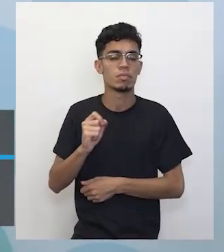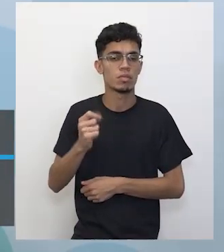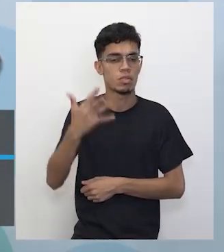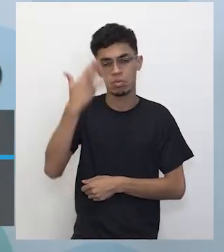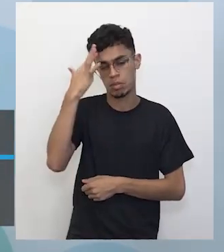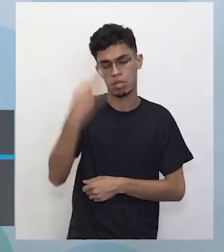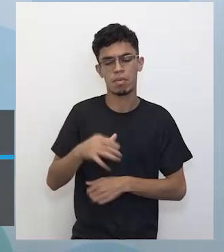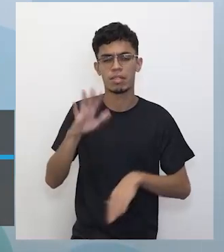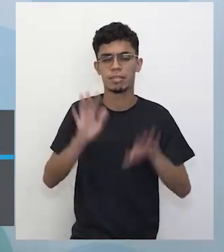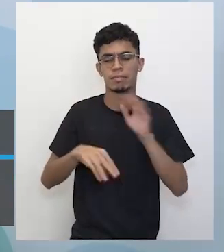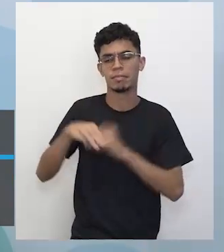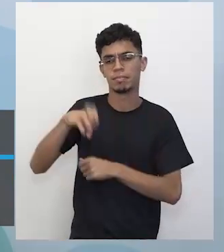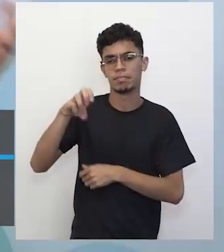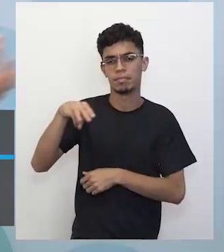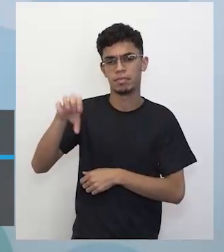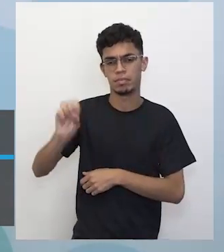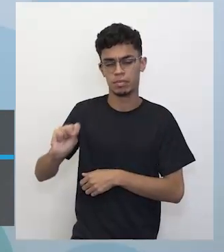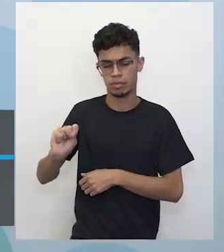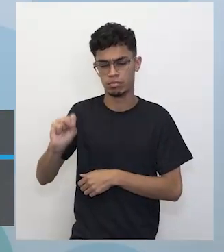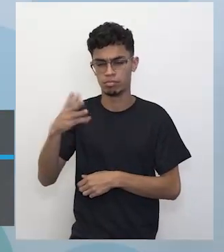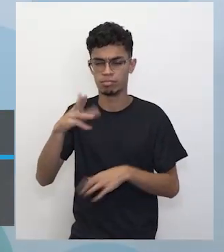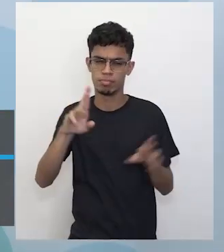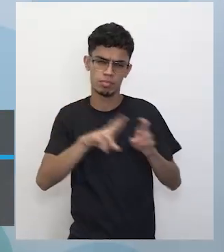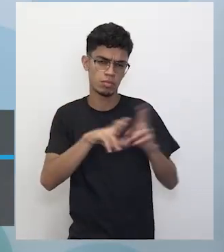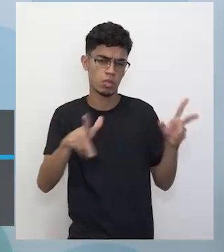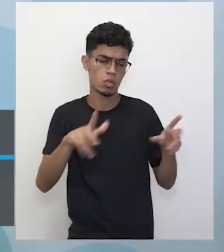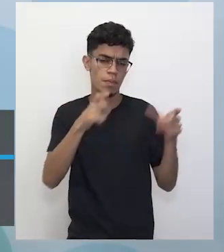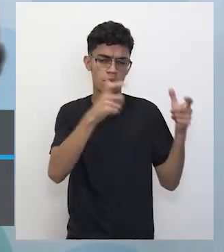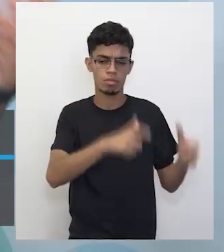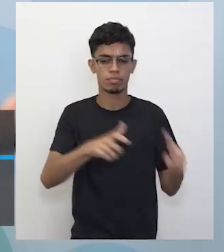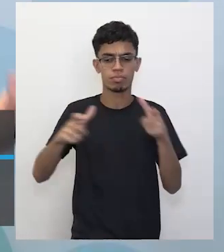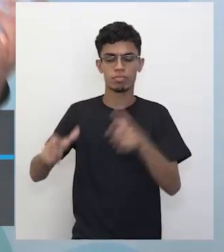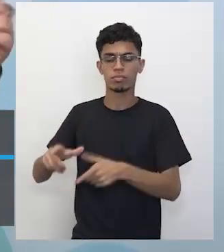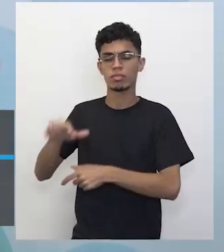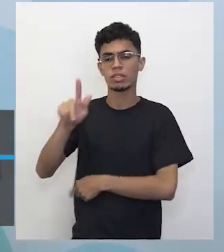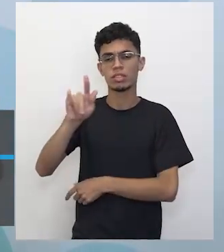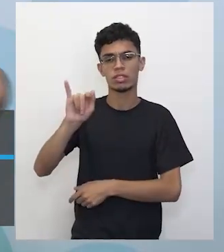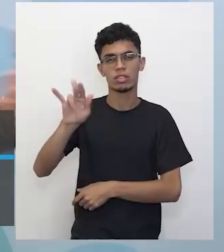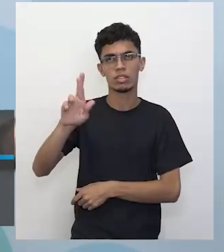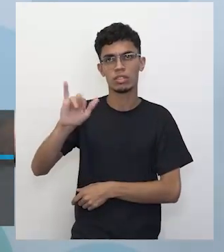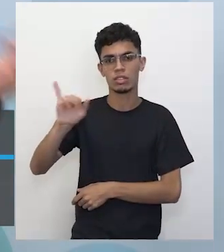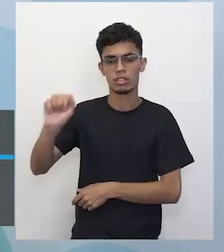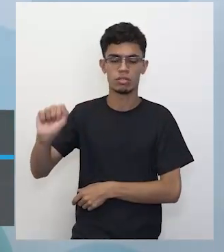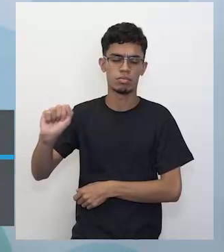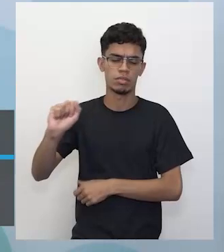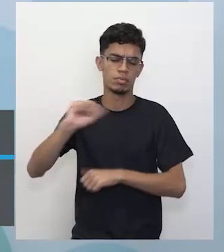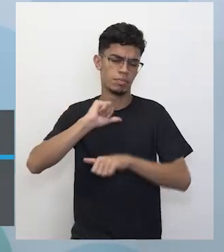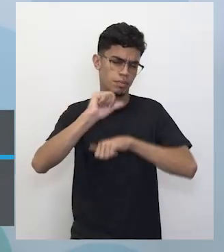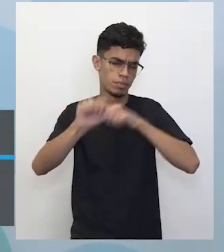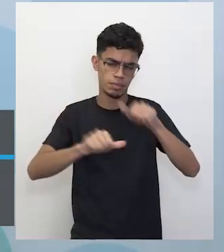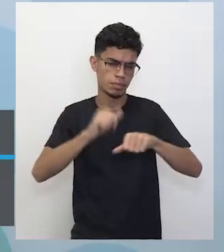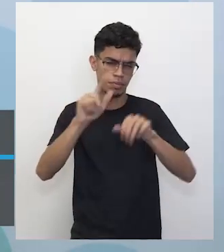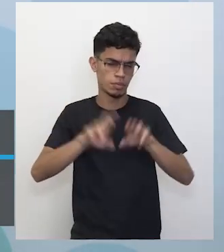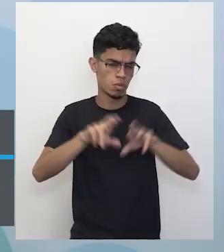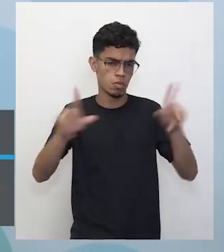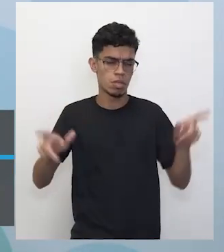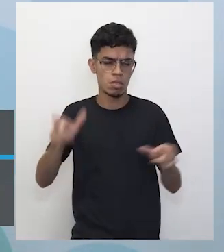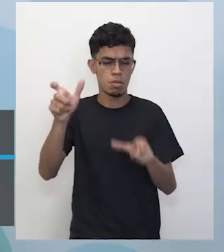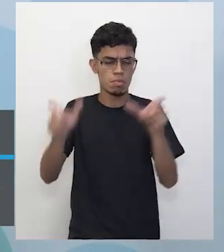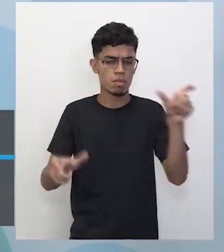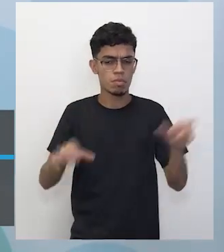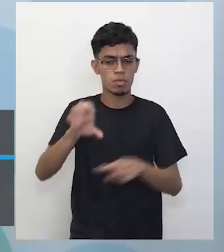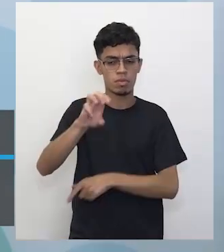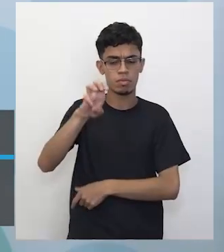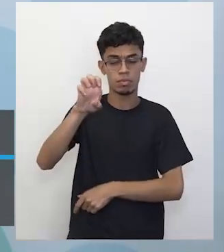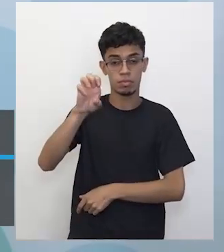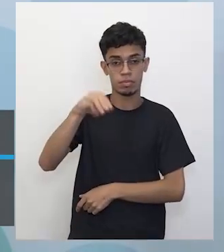sobre memes e tudo mais, os memes são diferentes de um lugar pro outro. As gírias são diferentes, às vezes, de um bairro pro outro, de uma pessoa para outra. Os emojis,